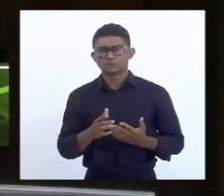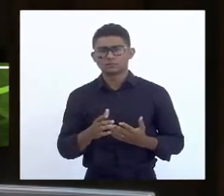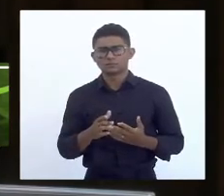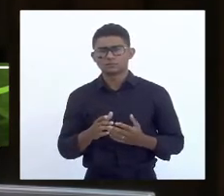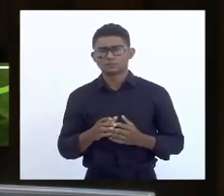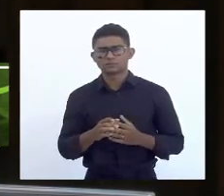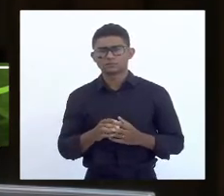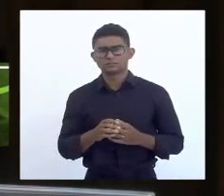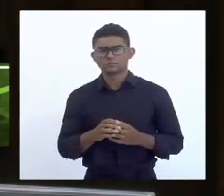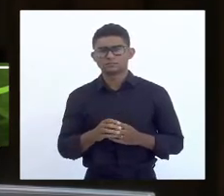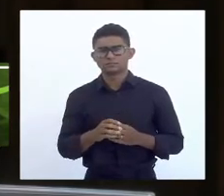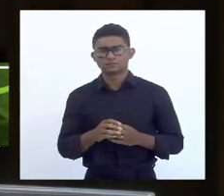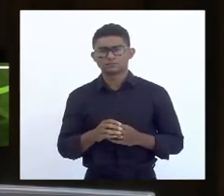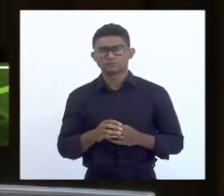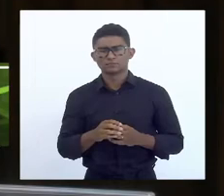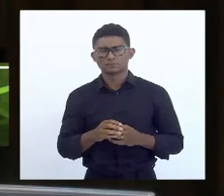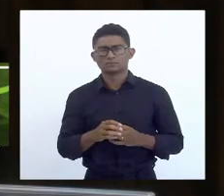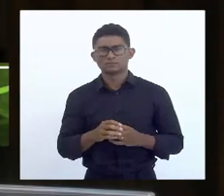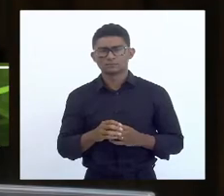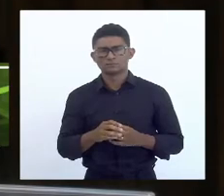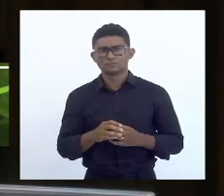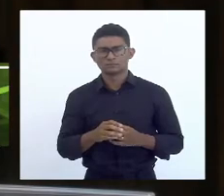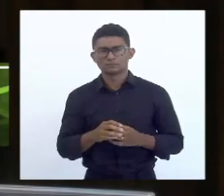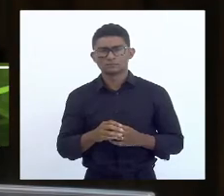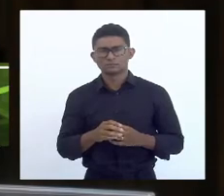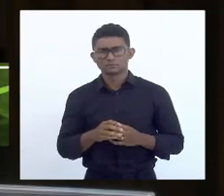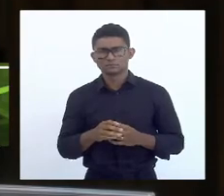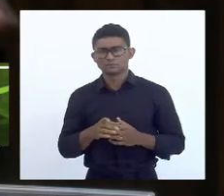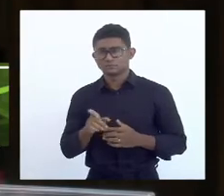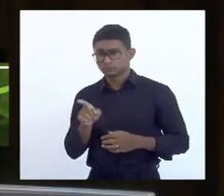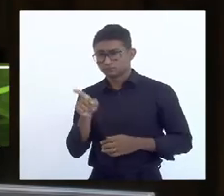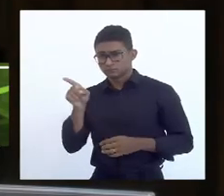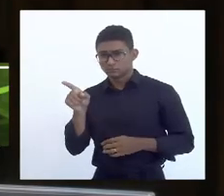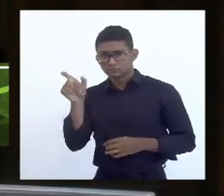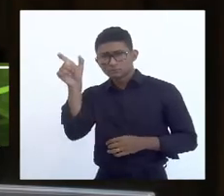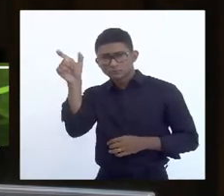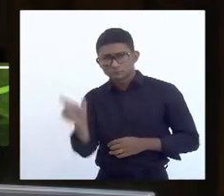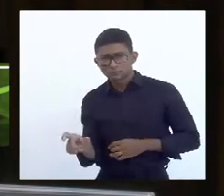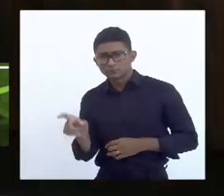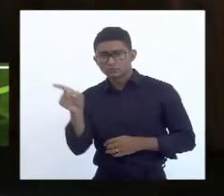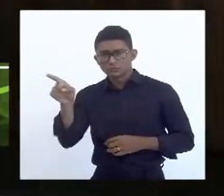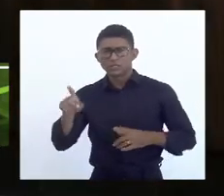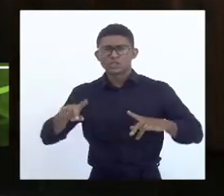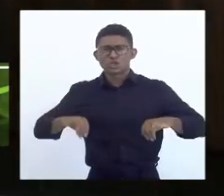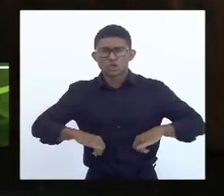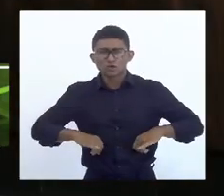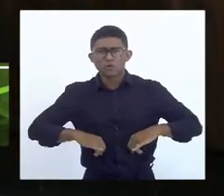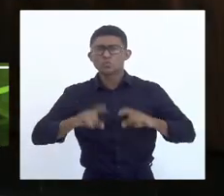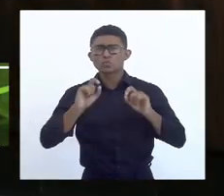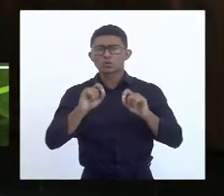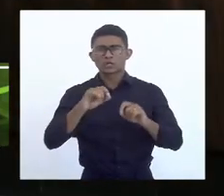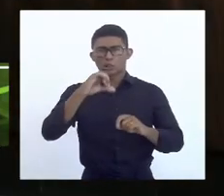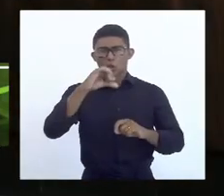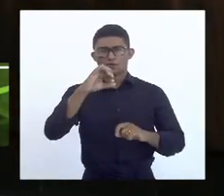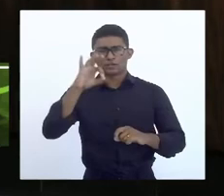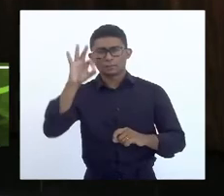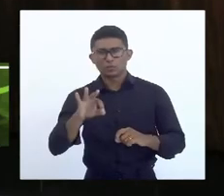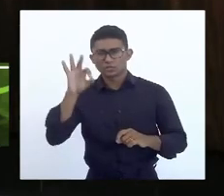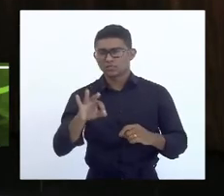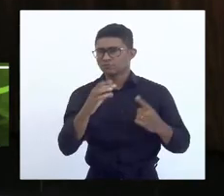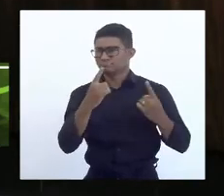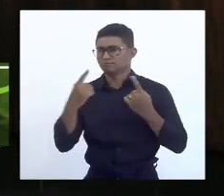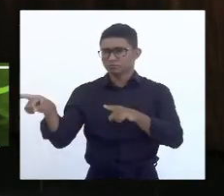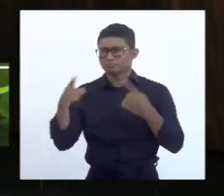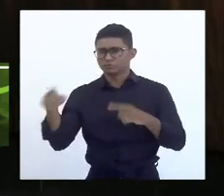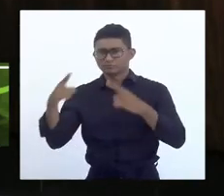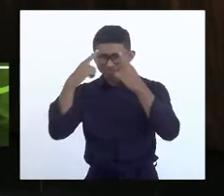sido essa não só a pessoa que sofreu 90% das agressões, mas como também a mulher